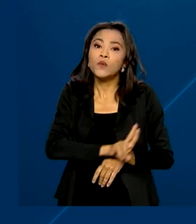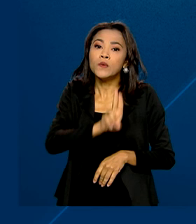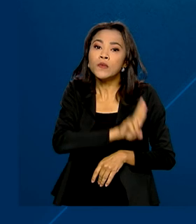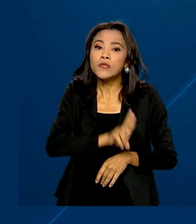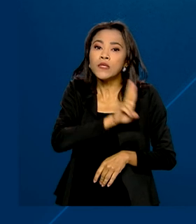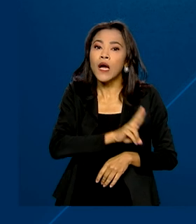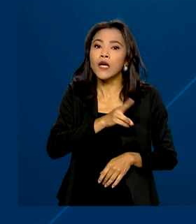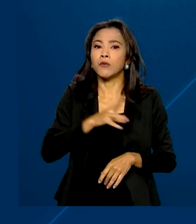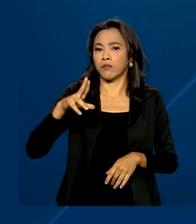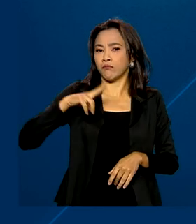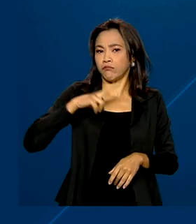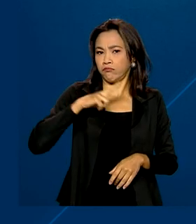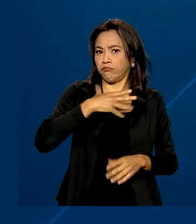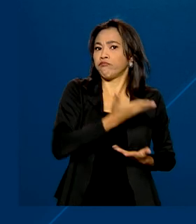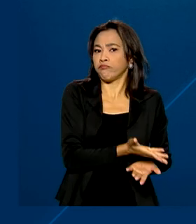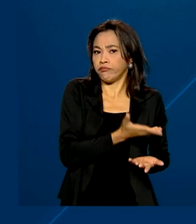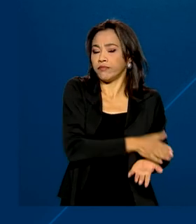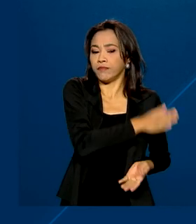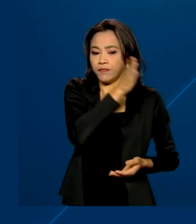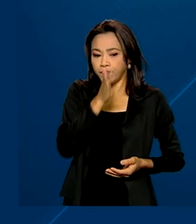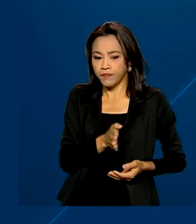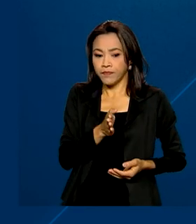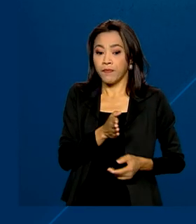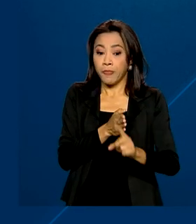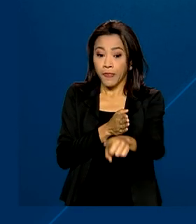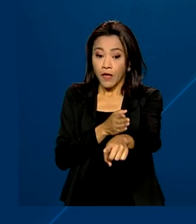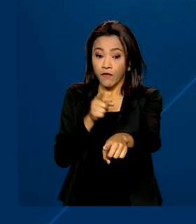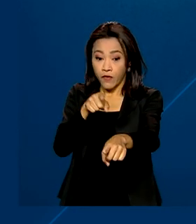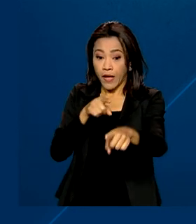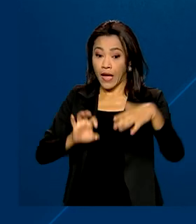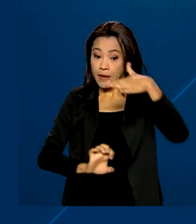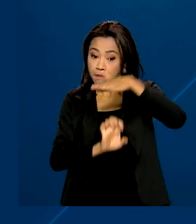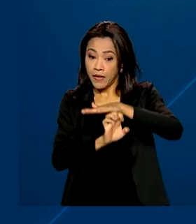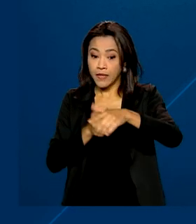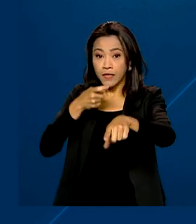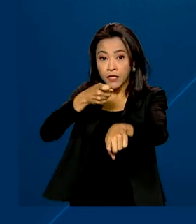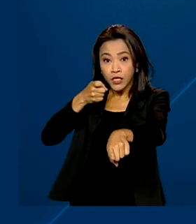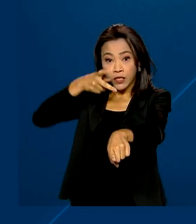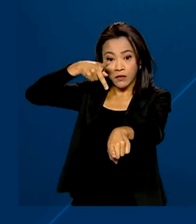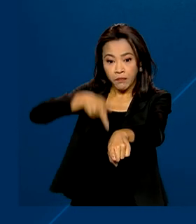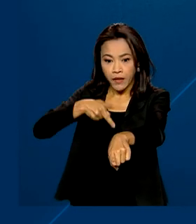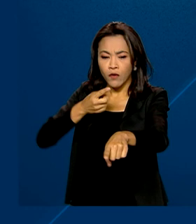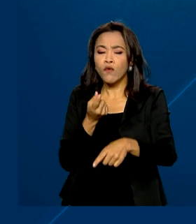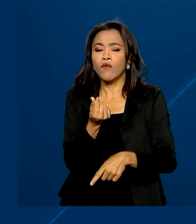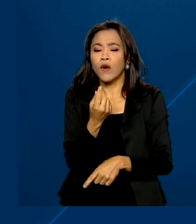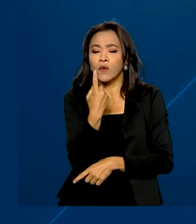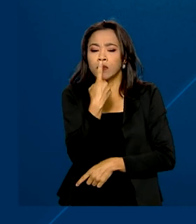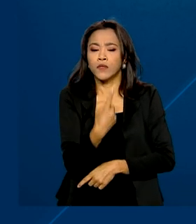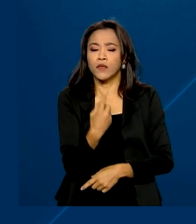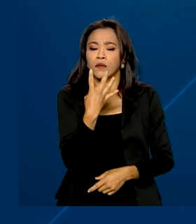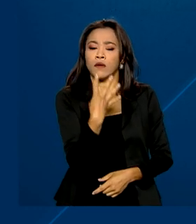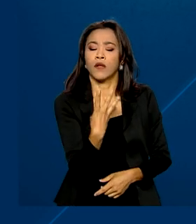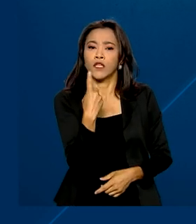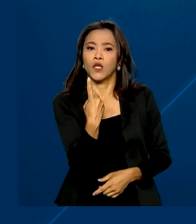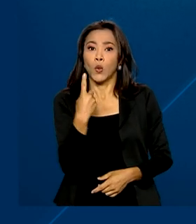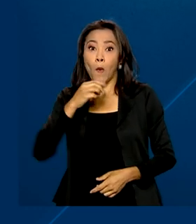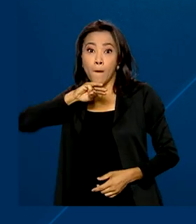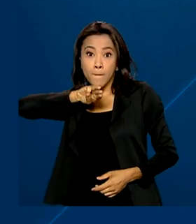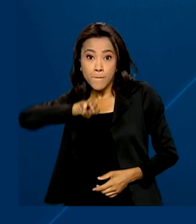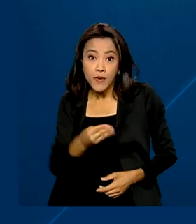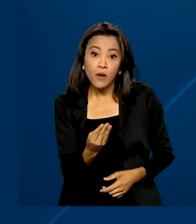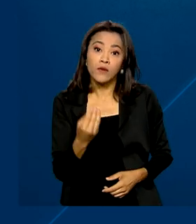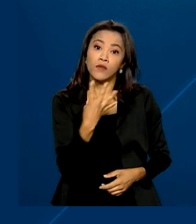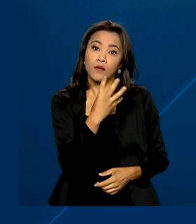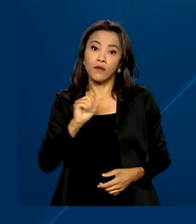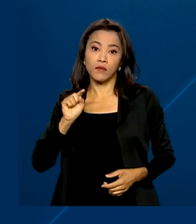aviação executiva o bloco foi adquirido pela XP infra pelo valor de 141 milhões e quatrocentos